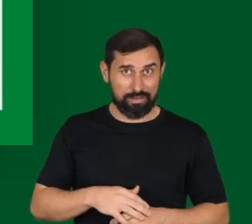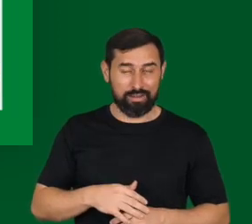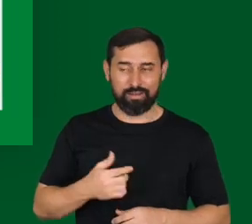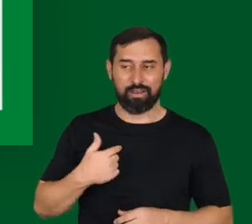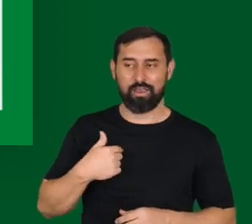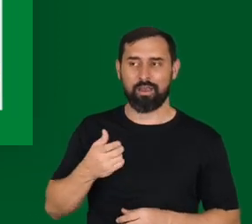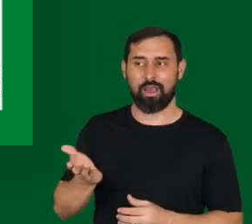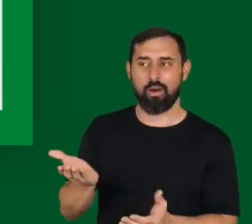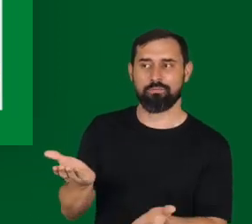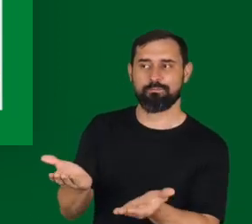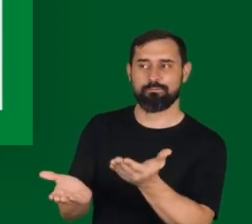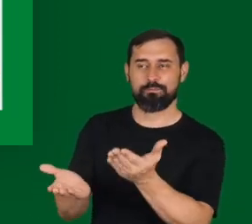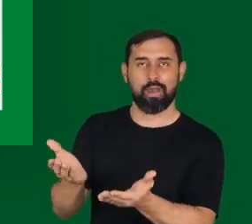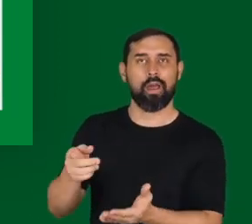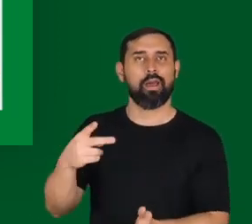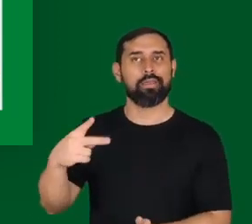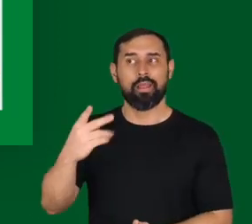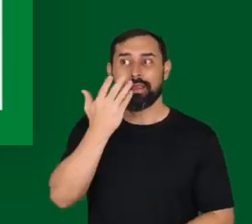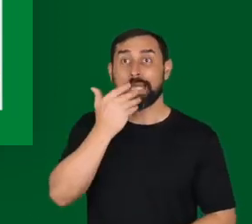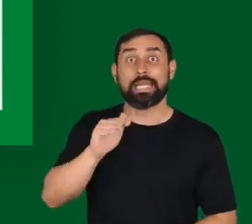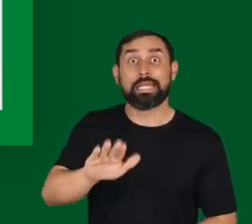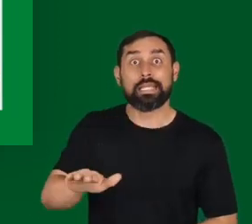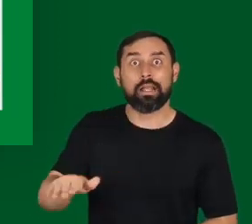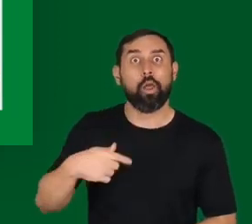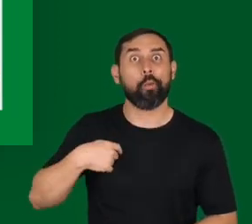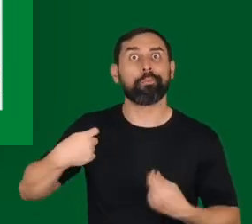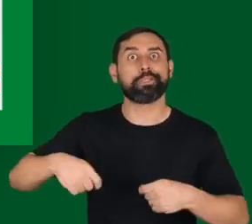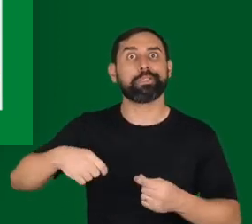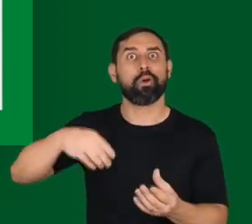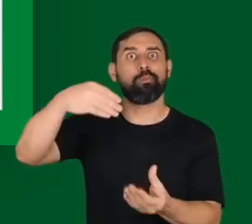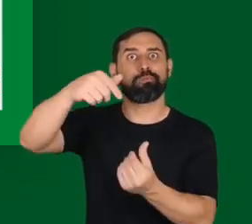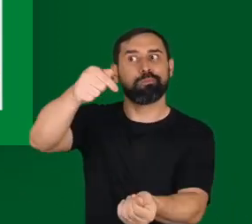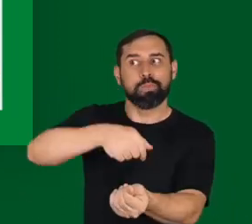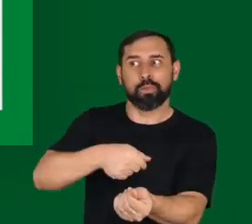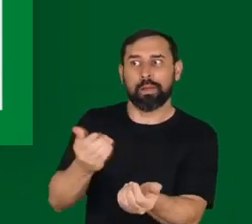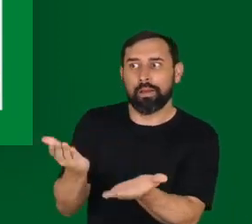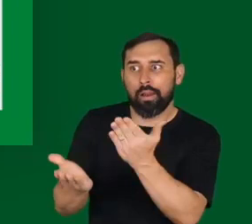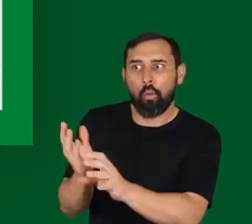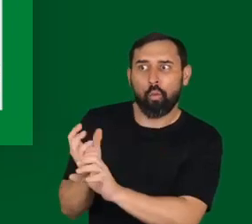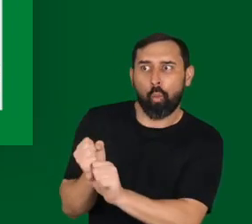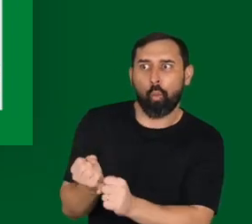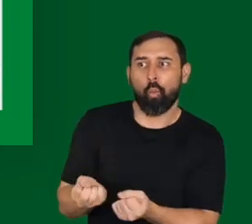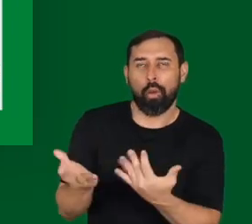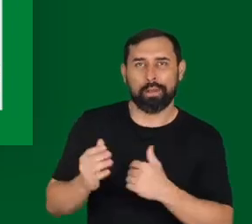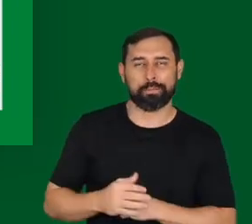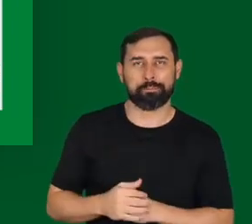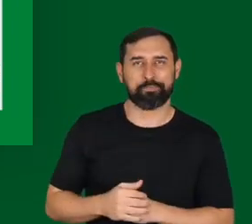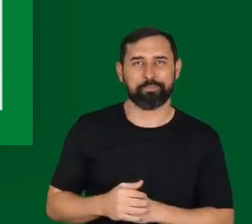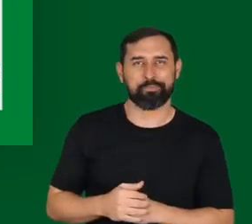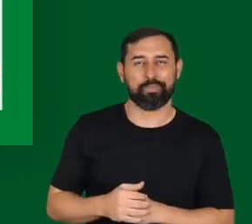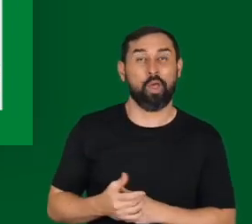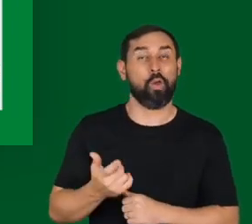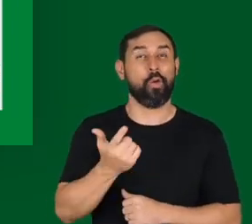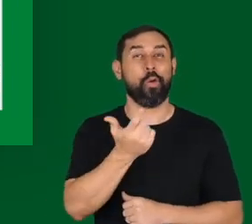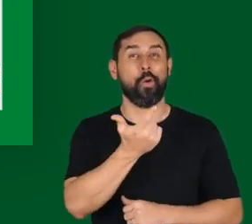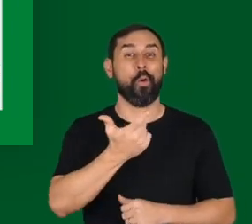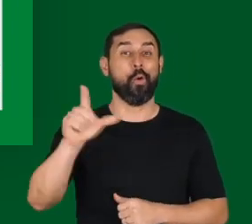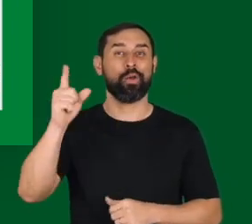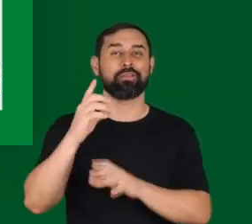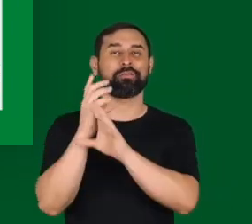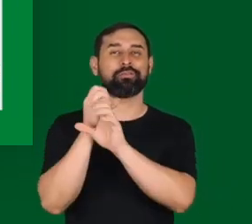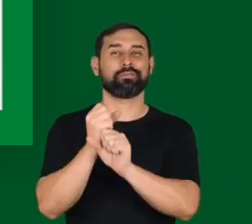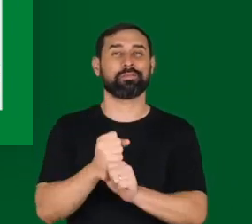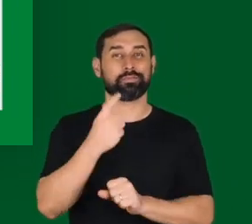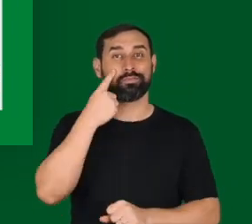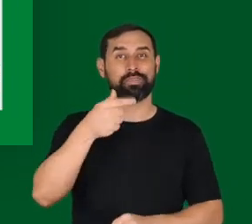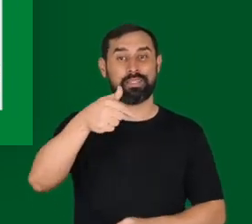para a gente se pensar em paciente pediátrico, onde eu tenho que fazer uma volemia, que eu tenho que calcular o peso.